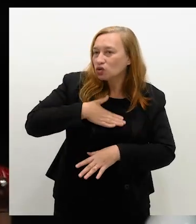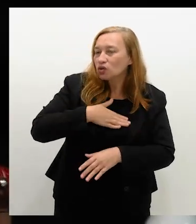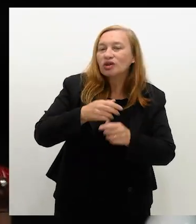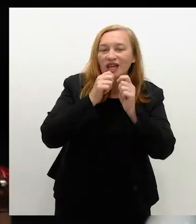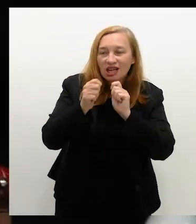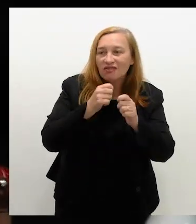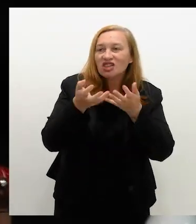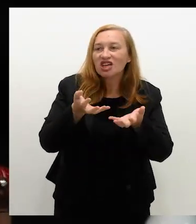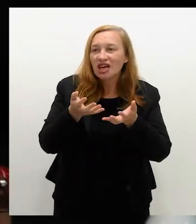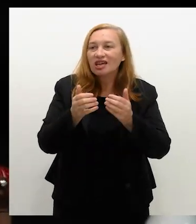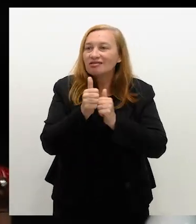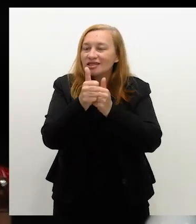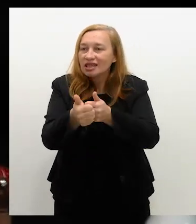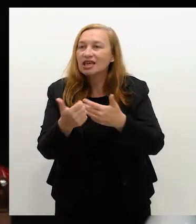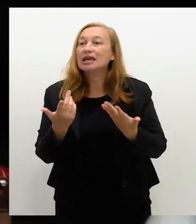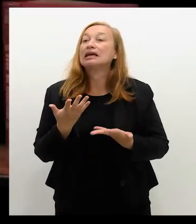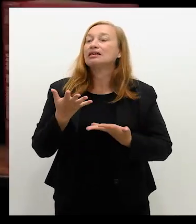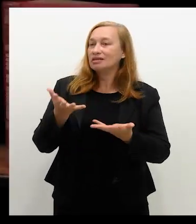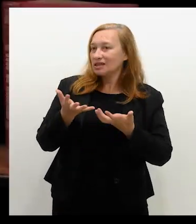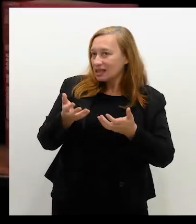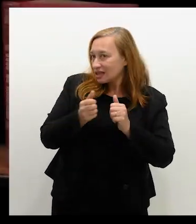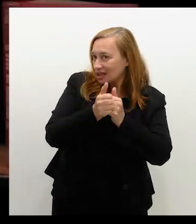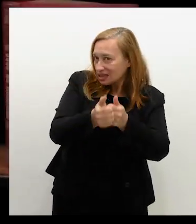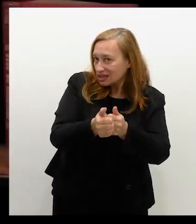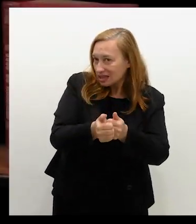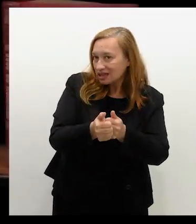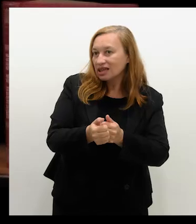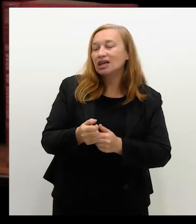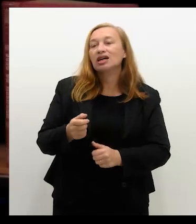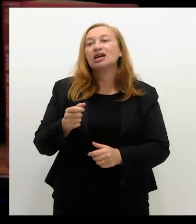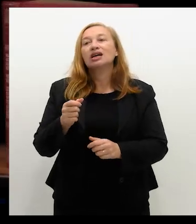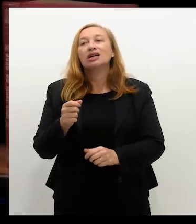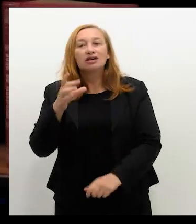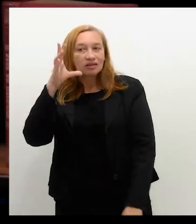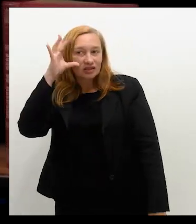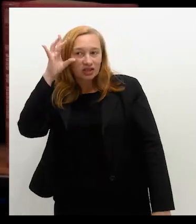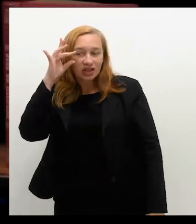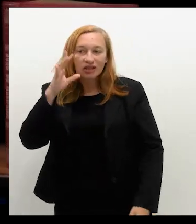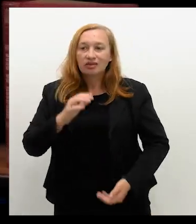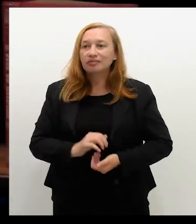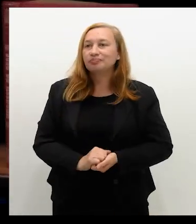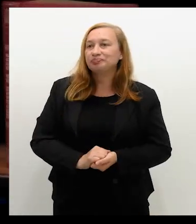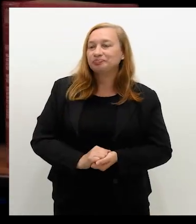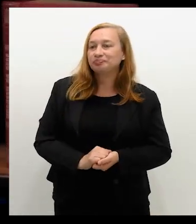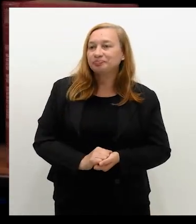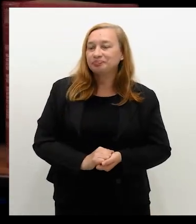entrevista, quer te seguir? Como é que faz? Então, se você quiser me seguir no Instagram, meu Instagram é